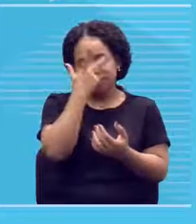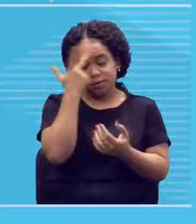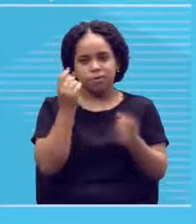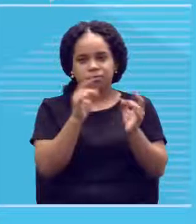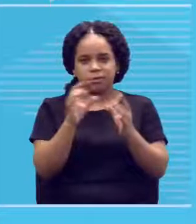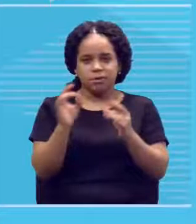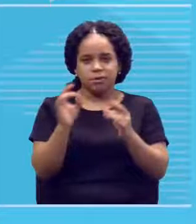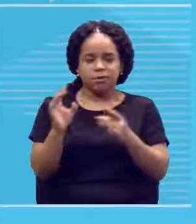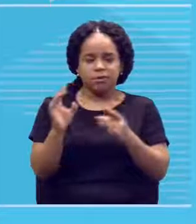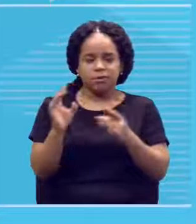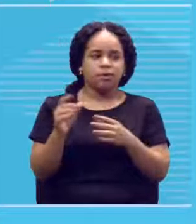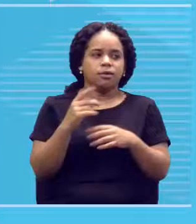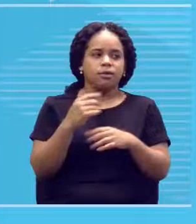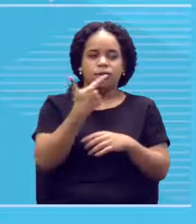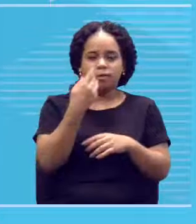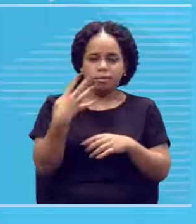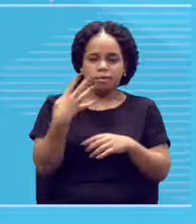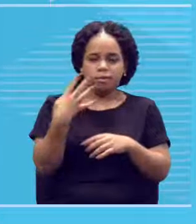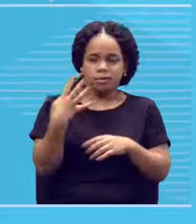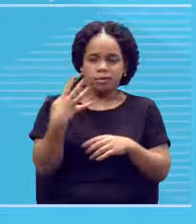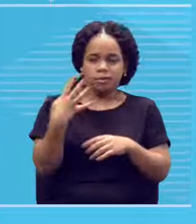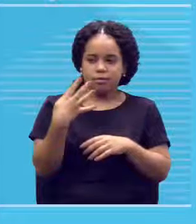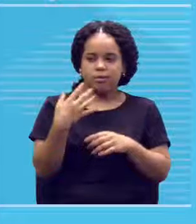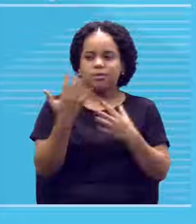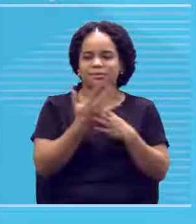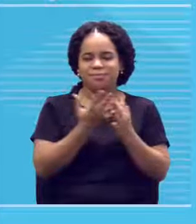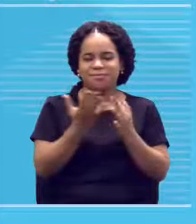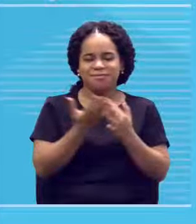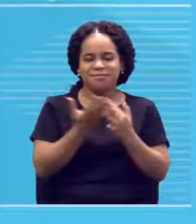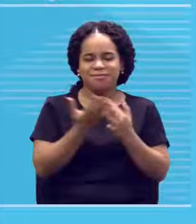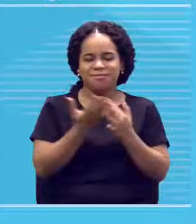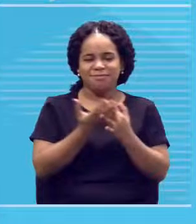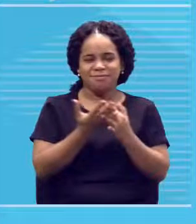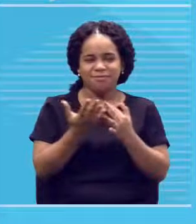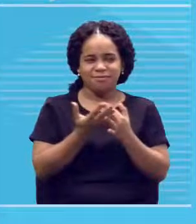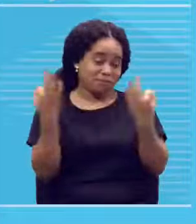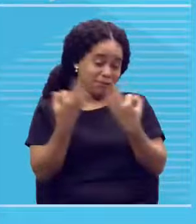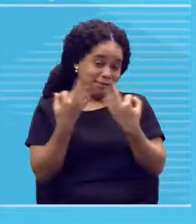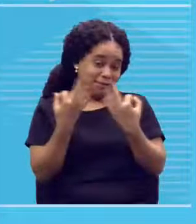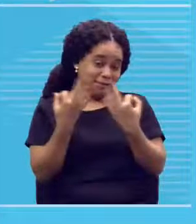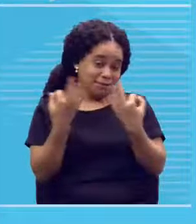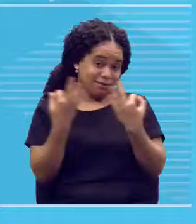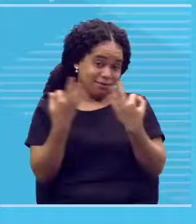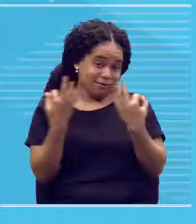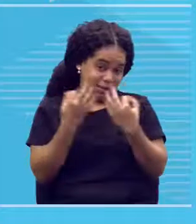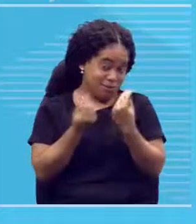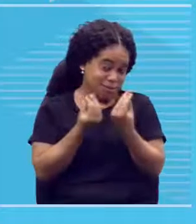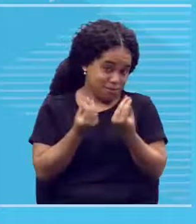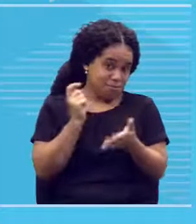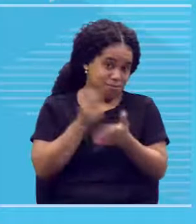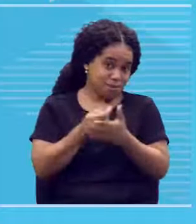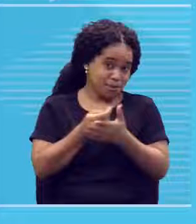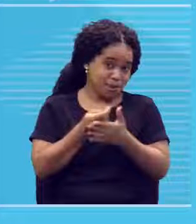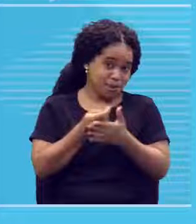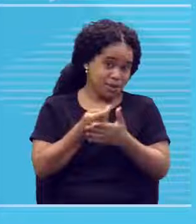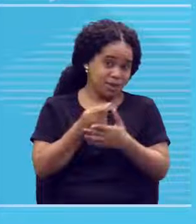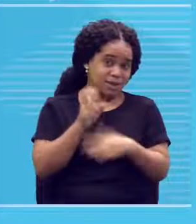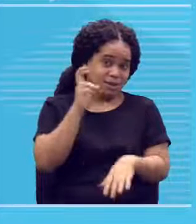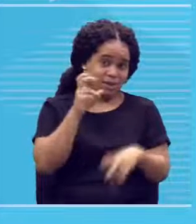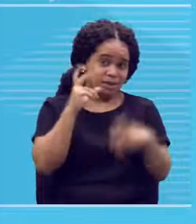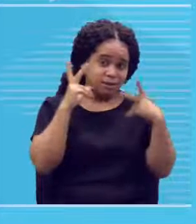vendido em 24 parcelas dois anos para pagar o que perfeito você pagava 5